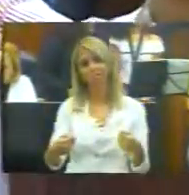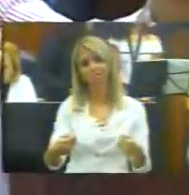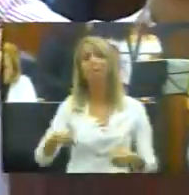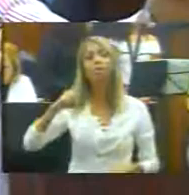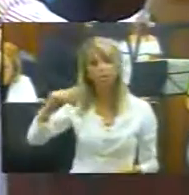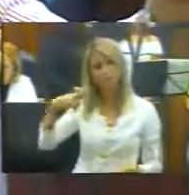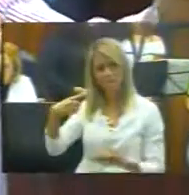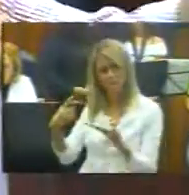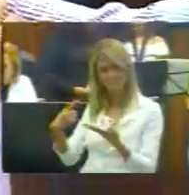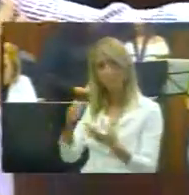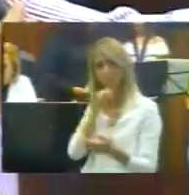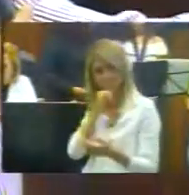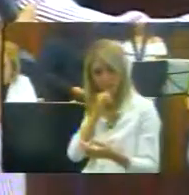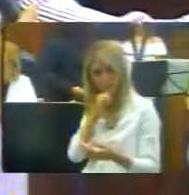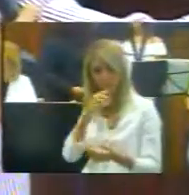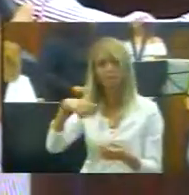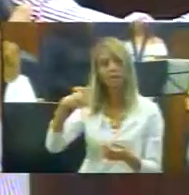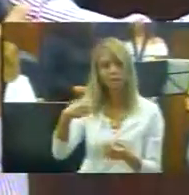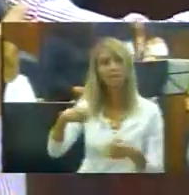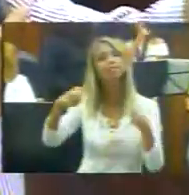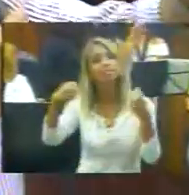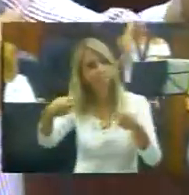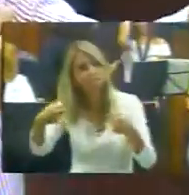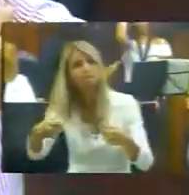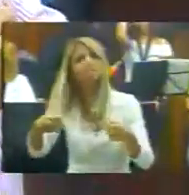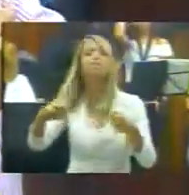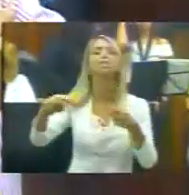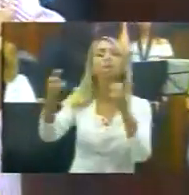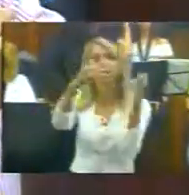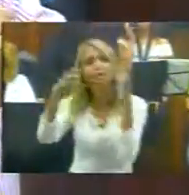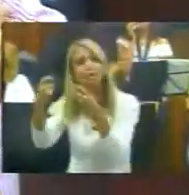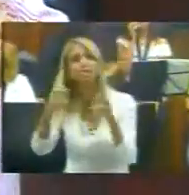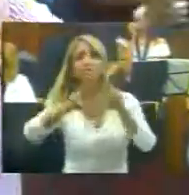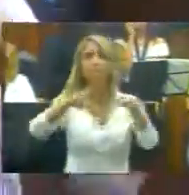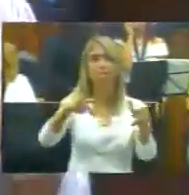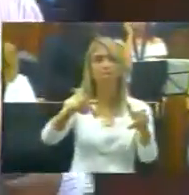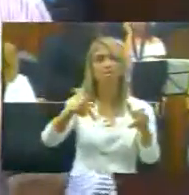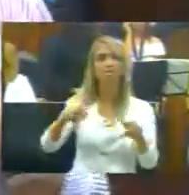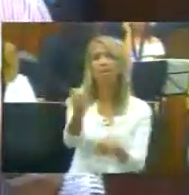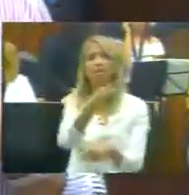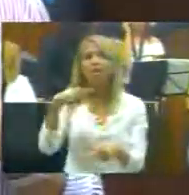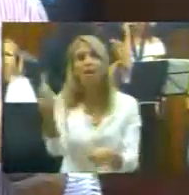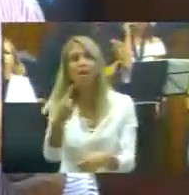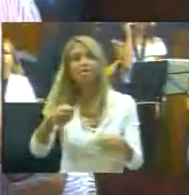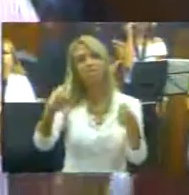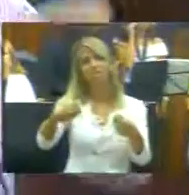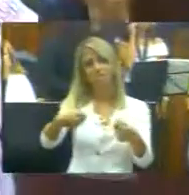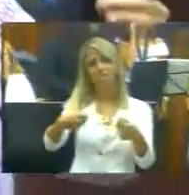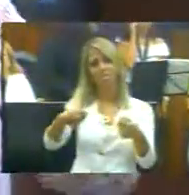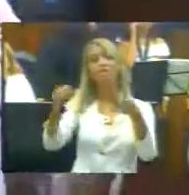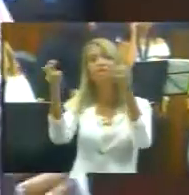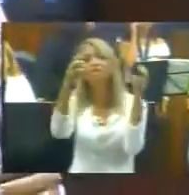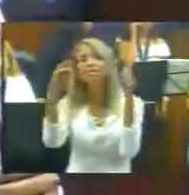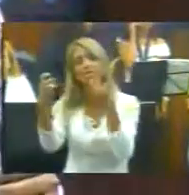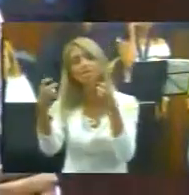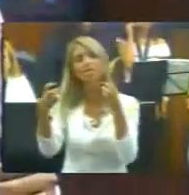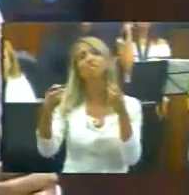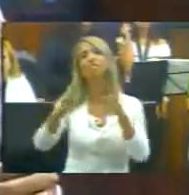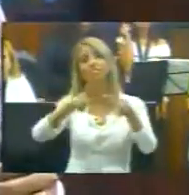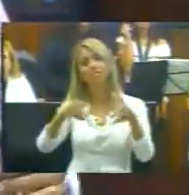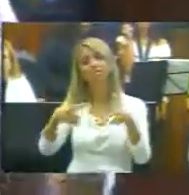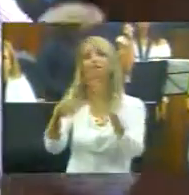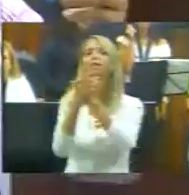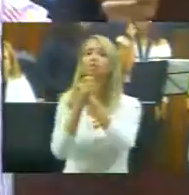desse olhar. O presidente da Câmara precisa desse avanço e desse olhar. Nós precisamos também. Parabéns a todos